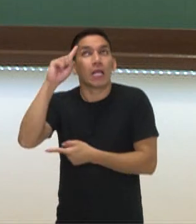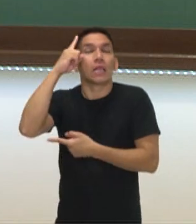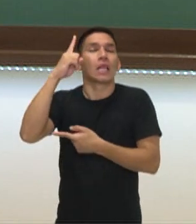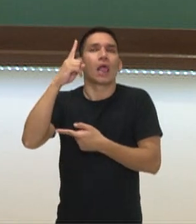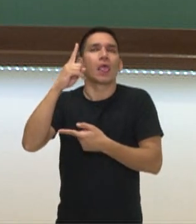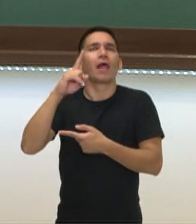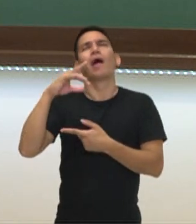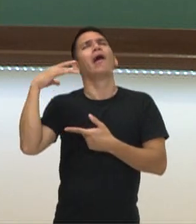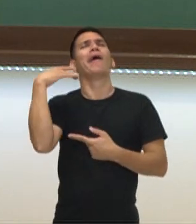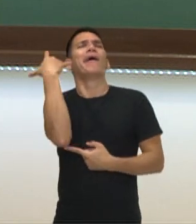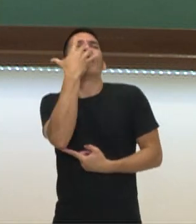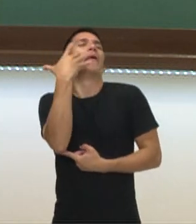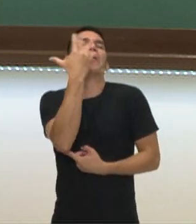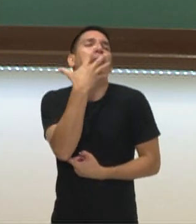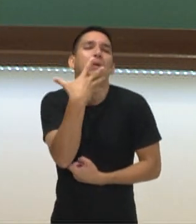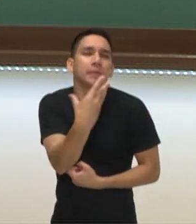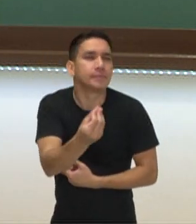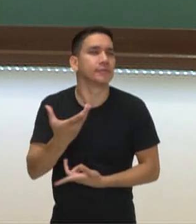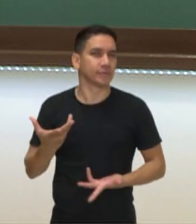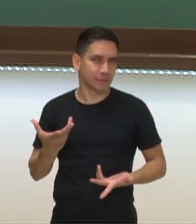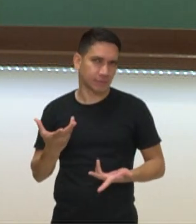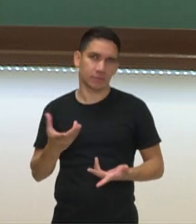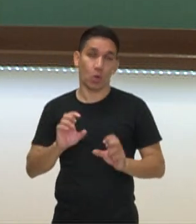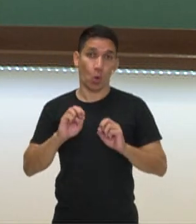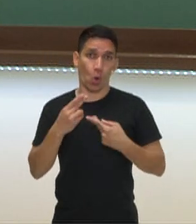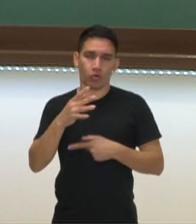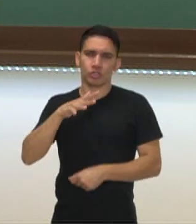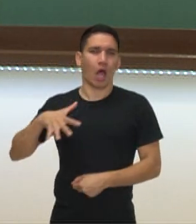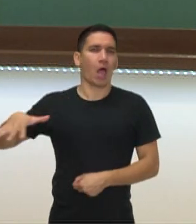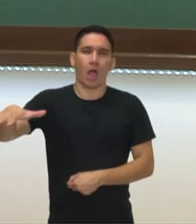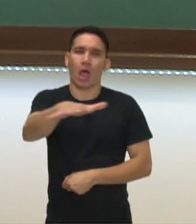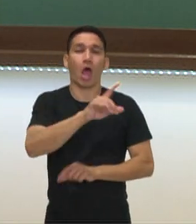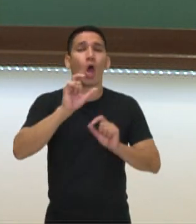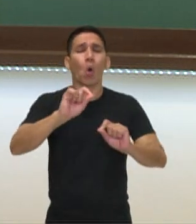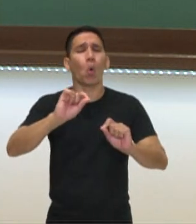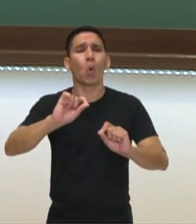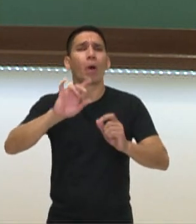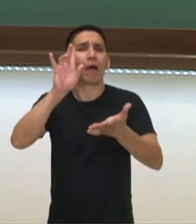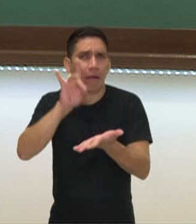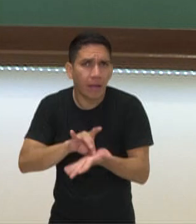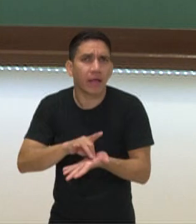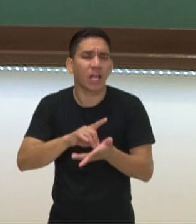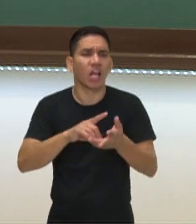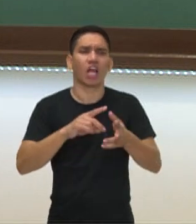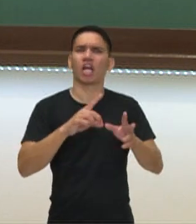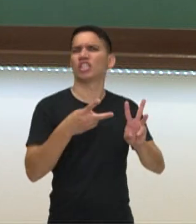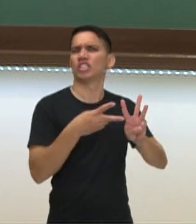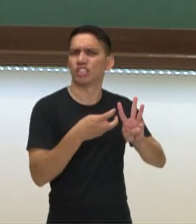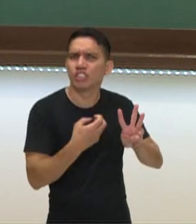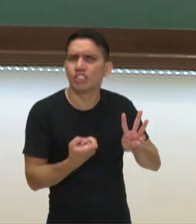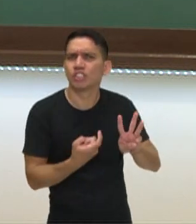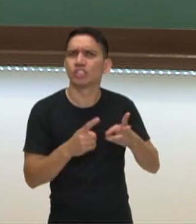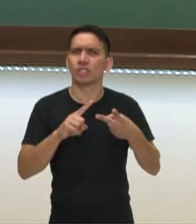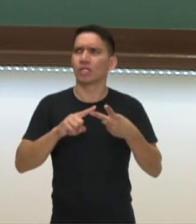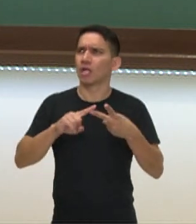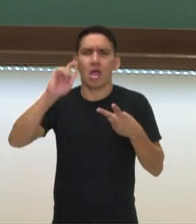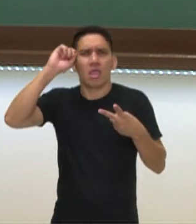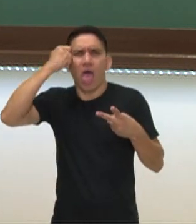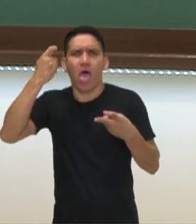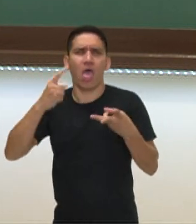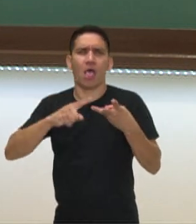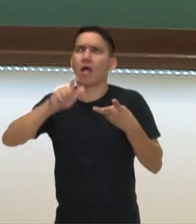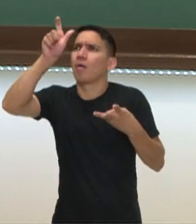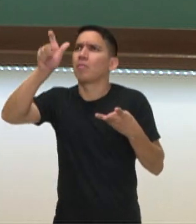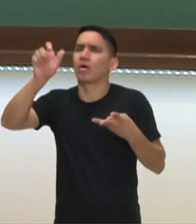bastante romantizada ou então generalizada sobre o que seria o índio, o negro, o colonizador